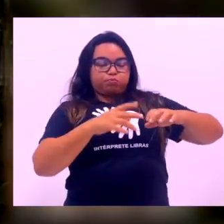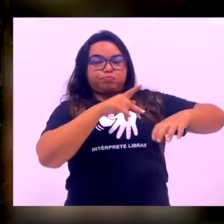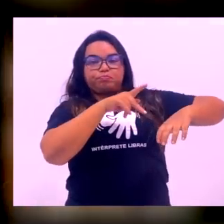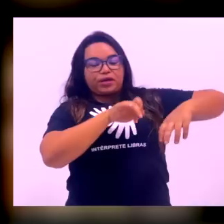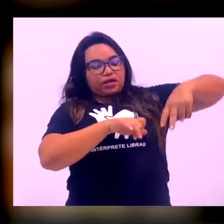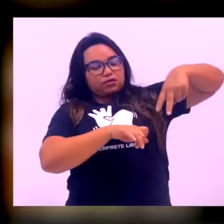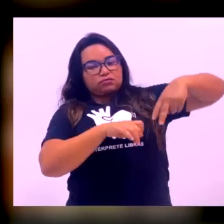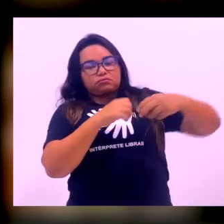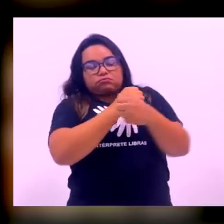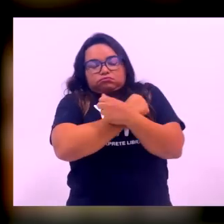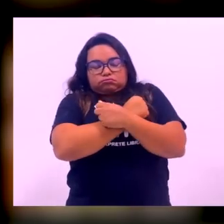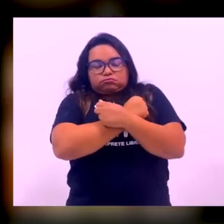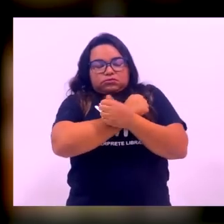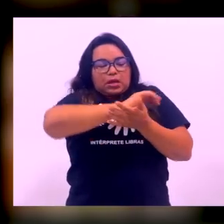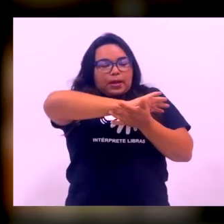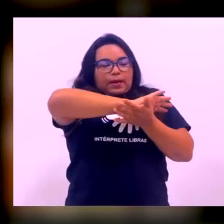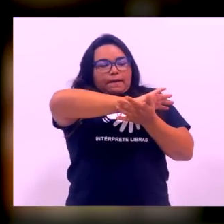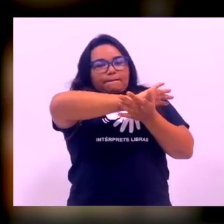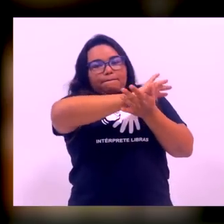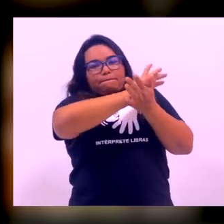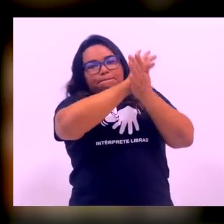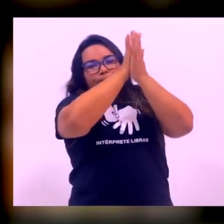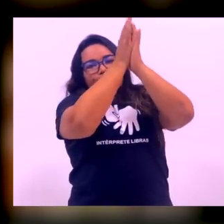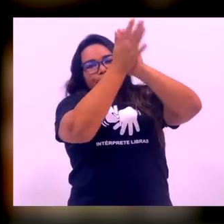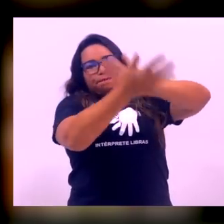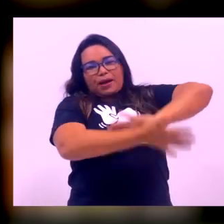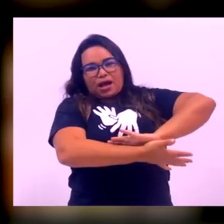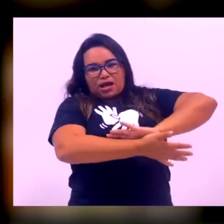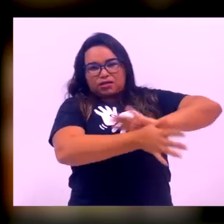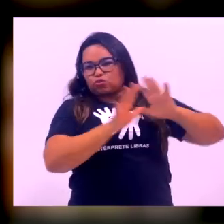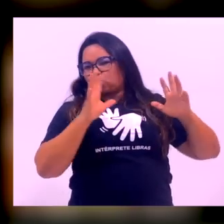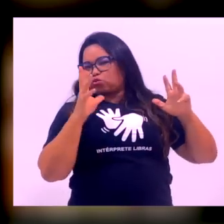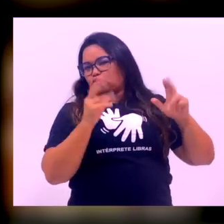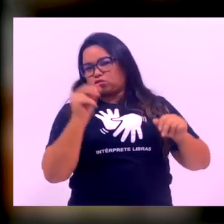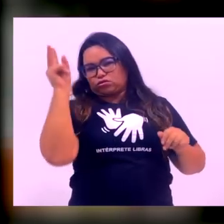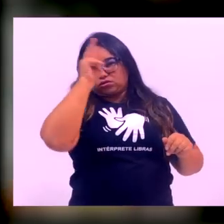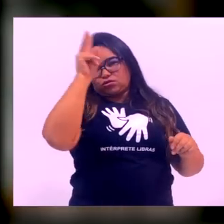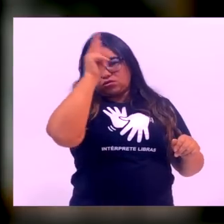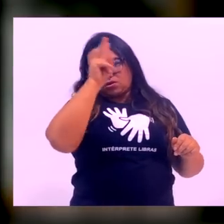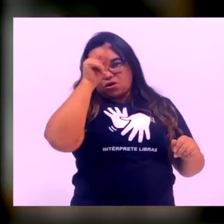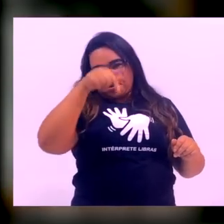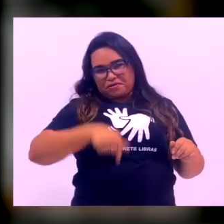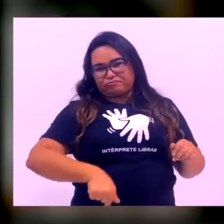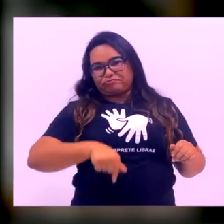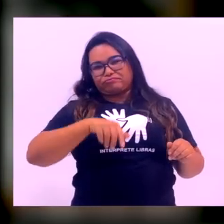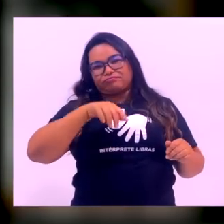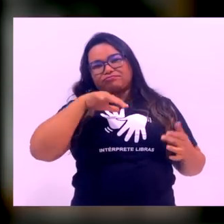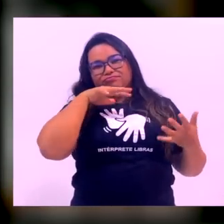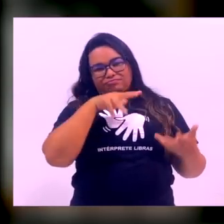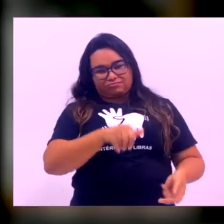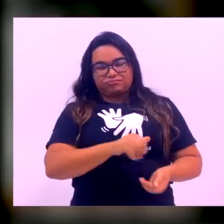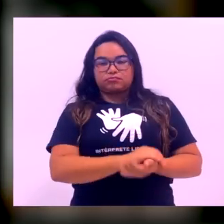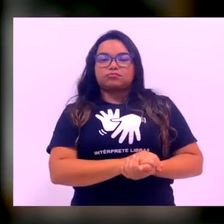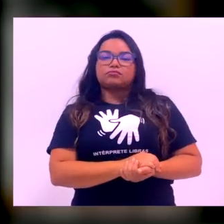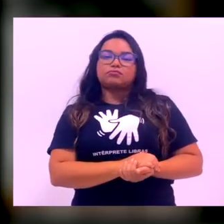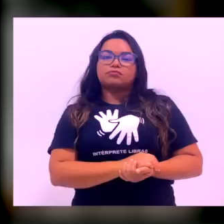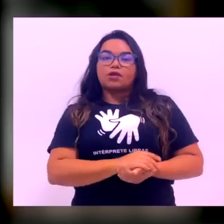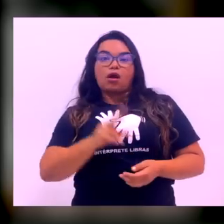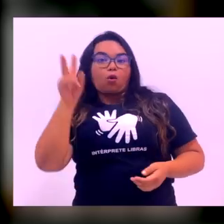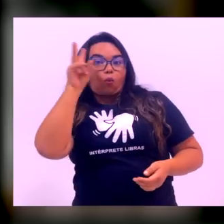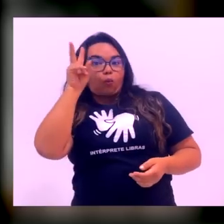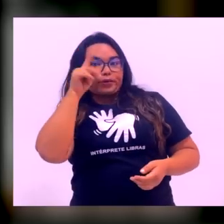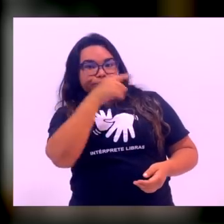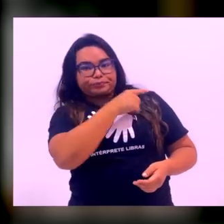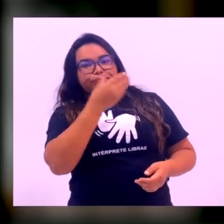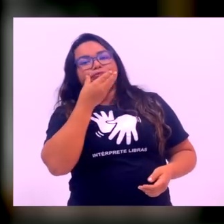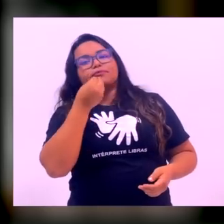terra. Bem, este é o Kaiser Guilherme. Ele tentou colocar um fim à divisão. E aqui está uma